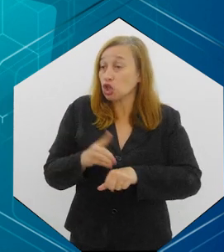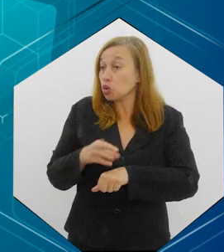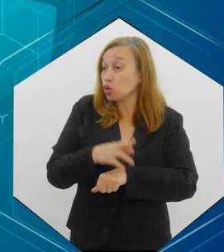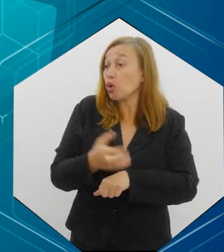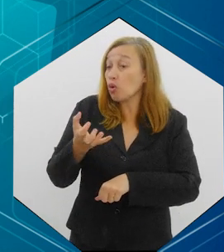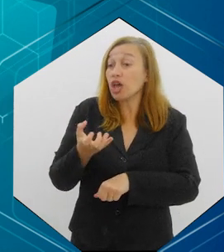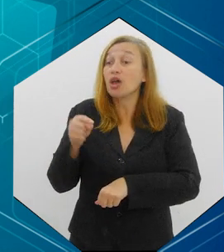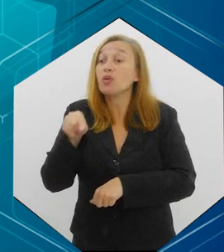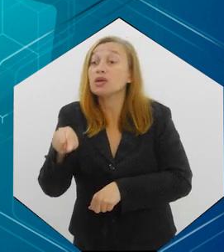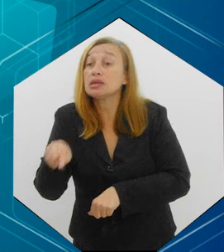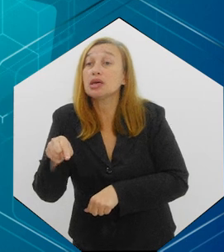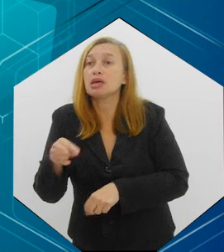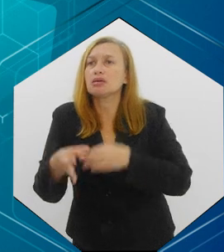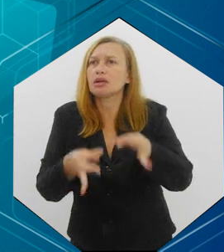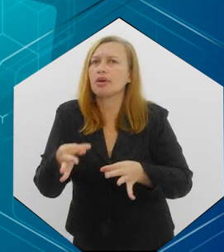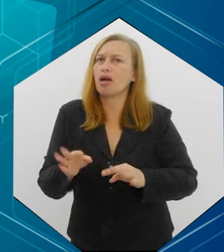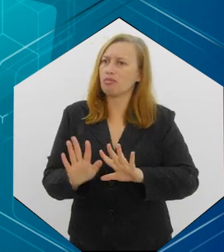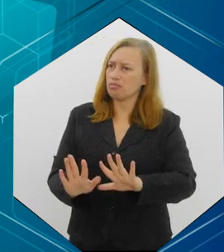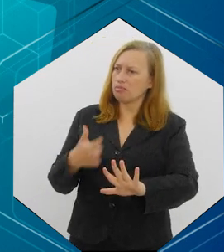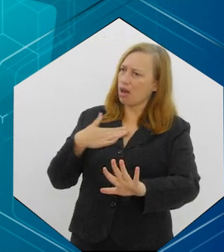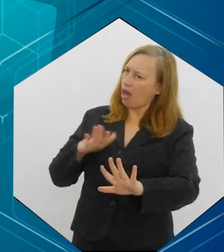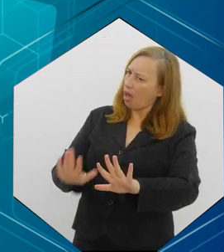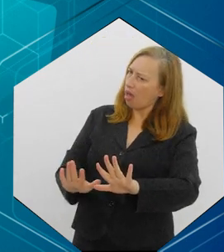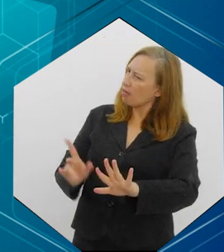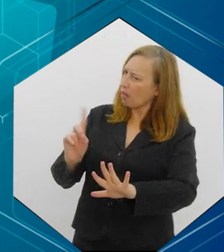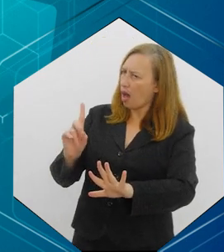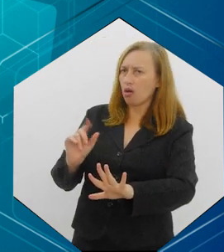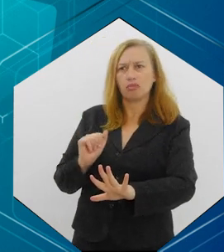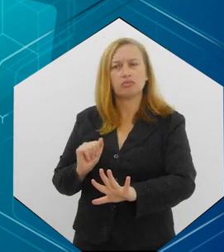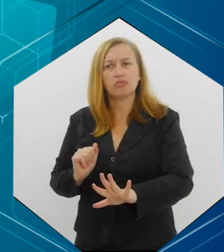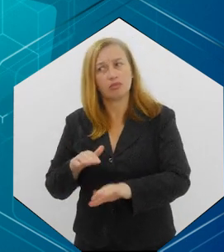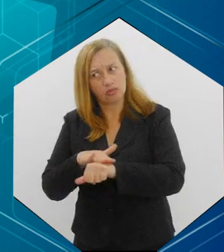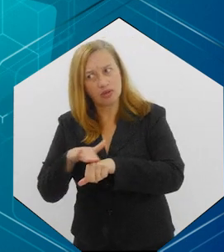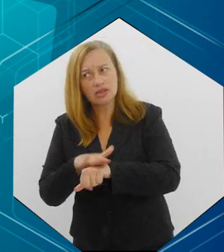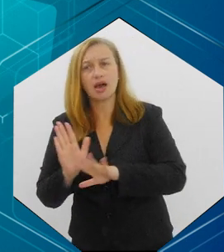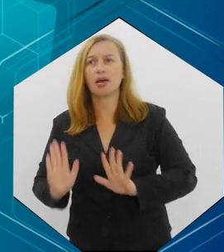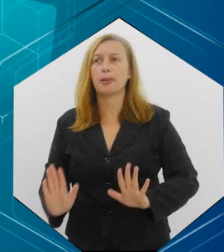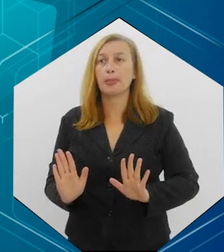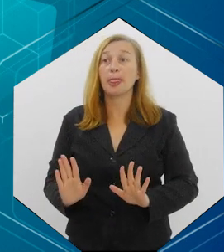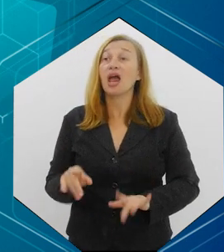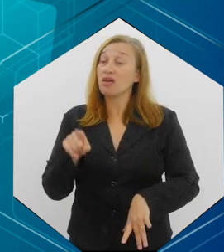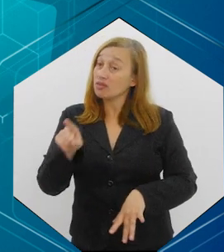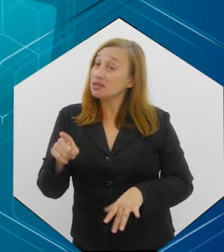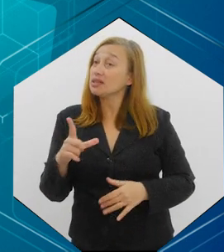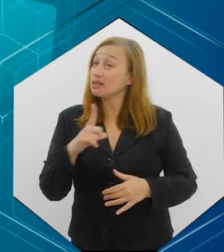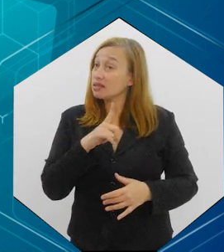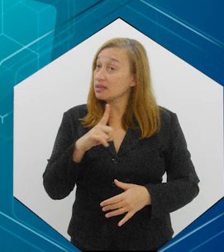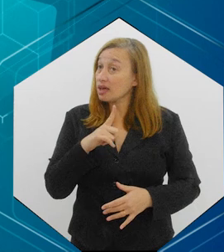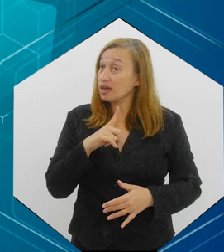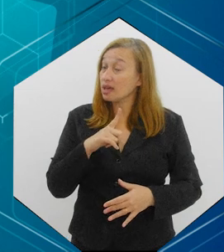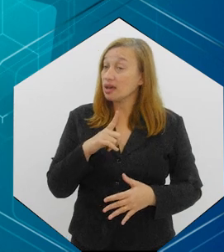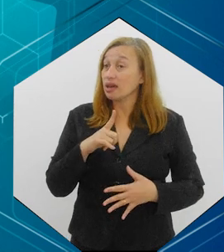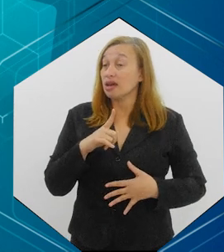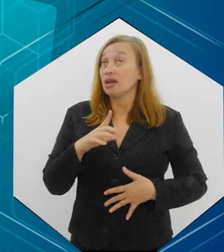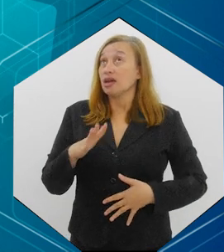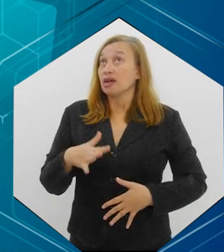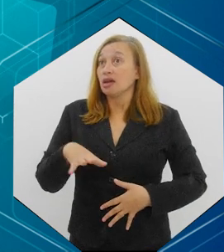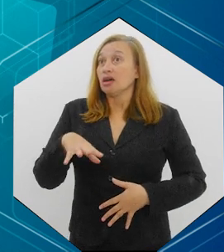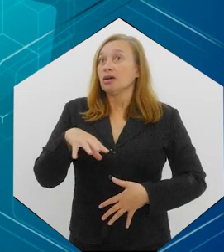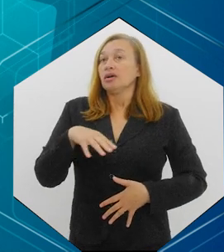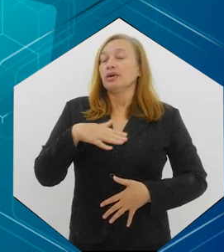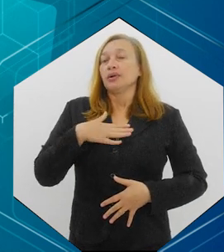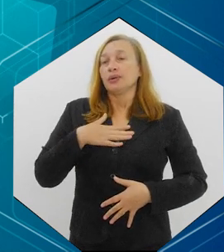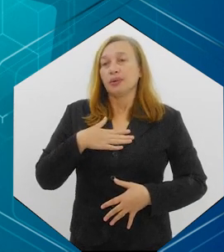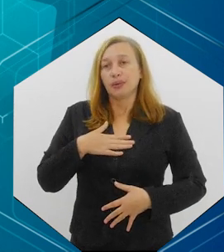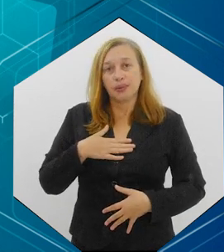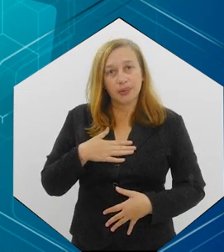dele. Doutor, eu quero isso aqui. Aí você, opa, calma aí, não é aqui. Vamos conversar. E aí você, além de ter respirar